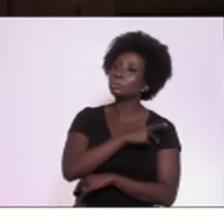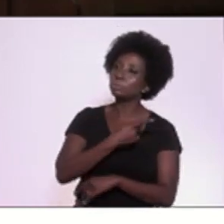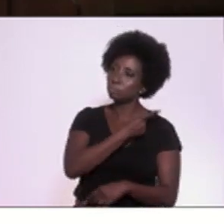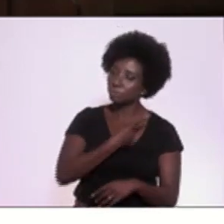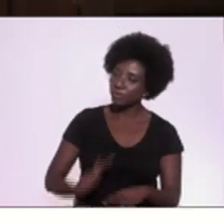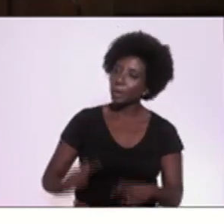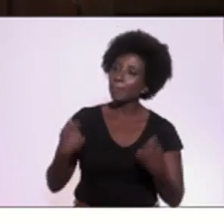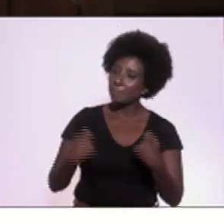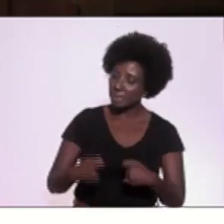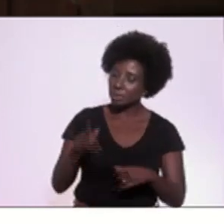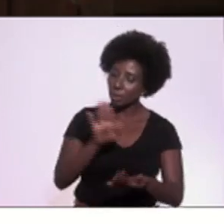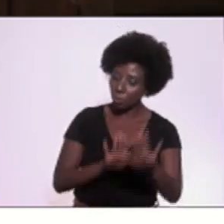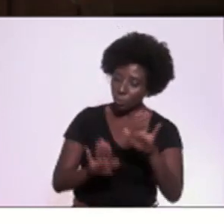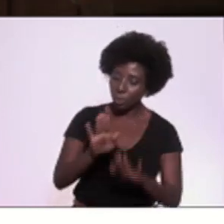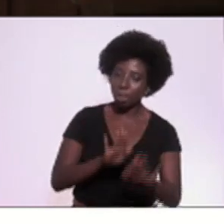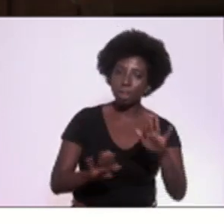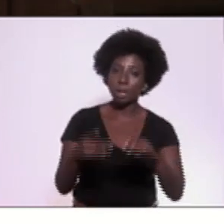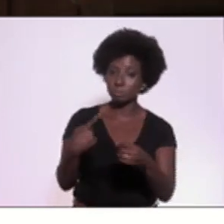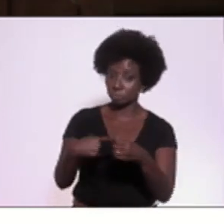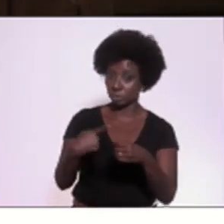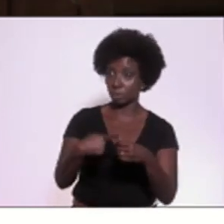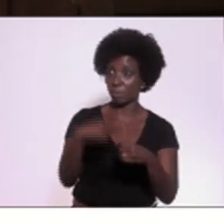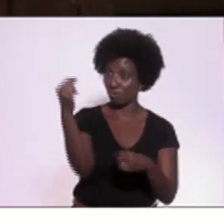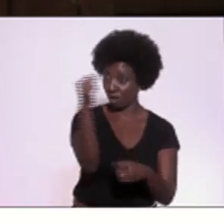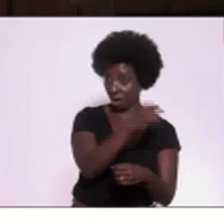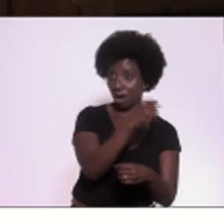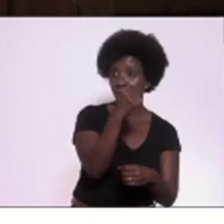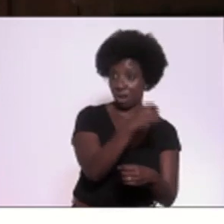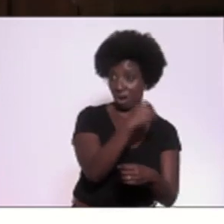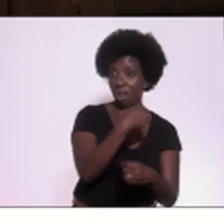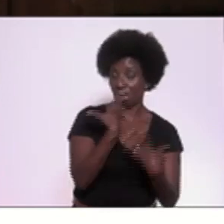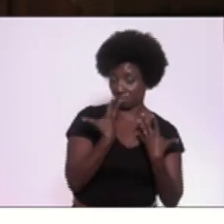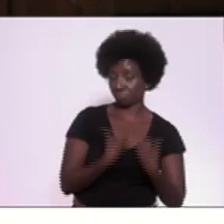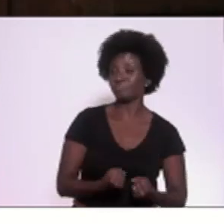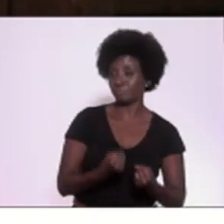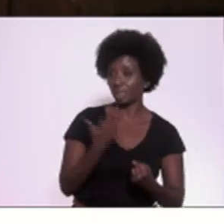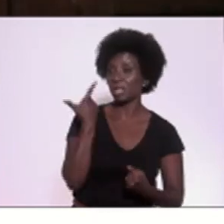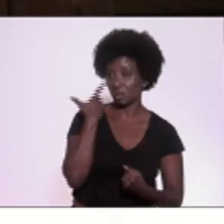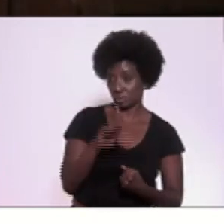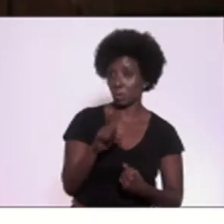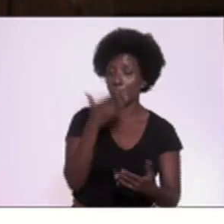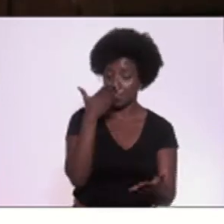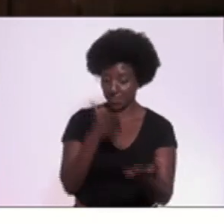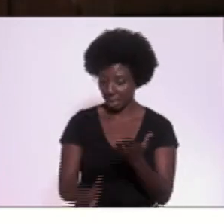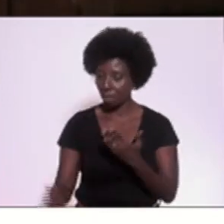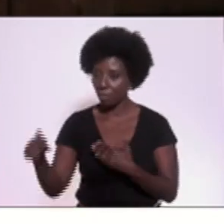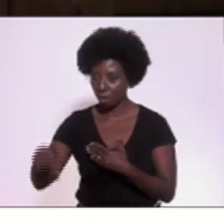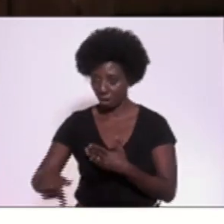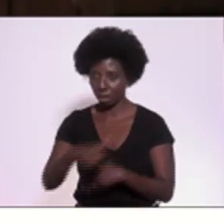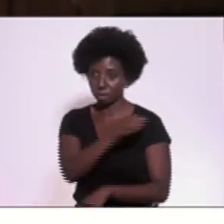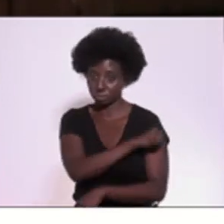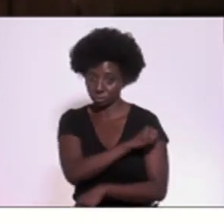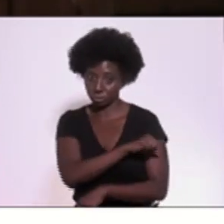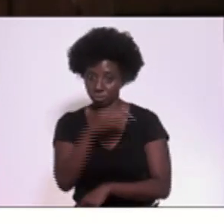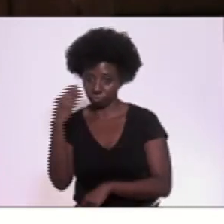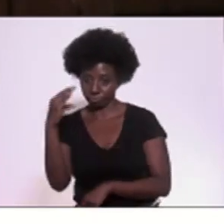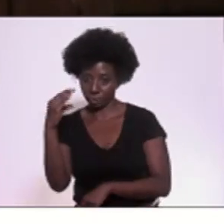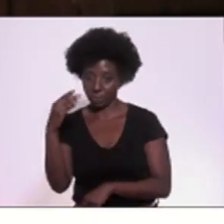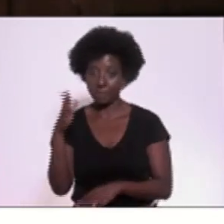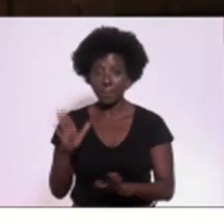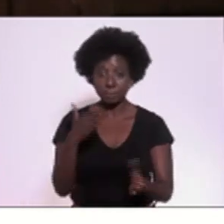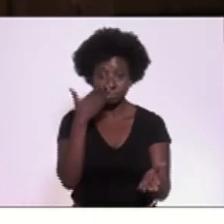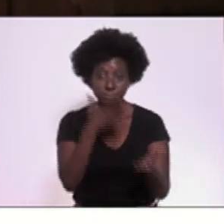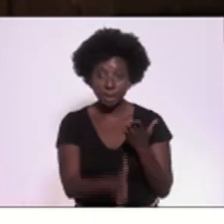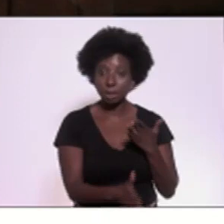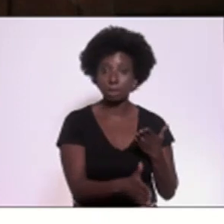para a cidade, porque foi lá que esse governo foi eleito. Esse governo perdeu na cidade do Rio, perdeu em Niterói e foi eleito em São